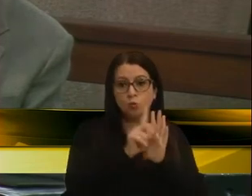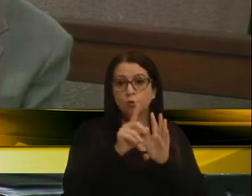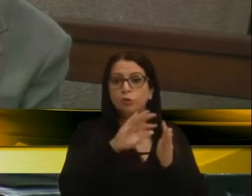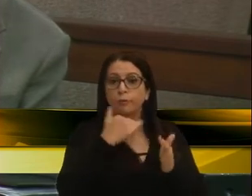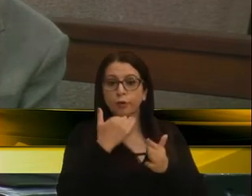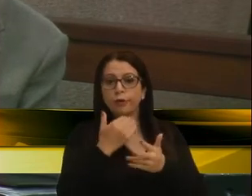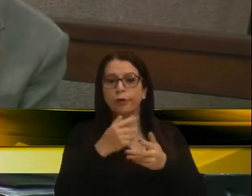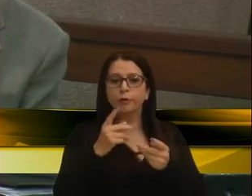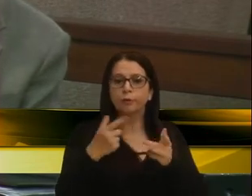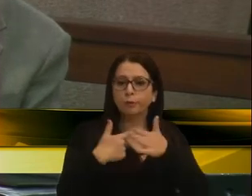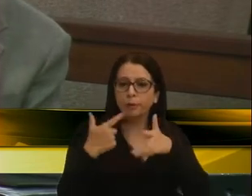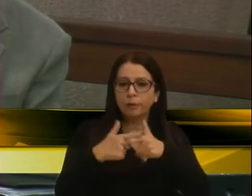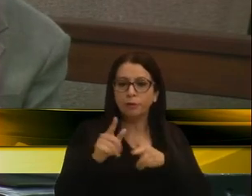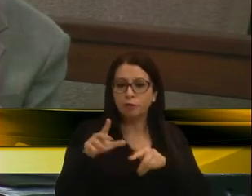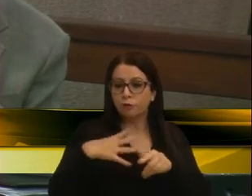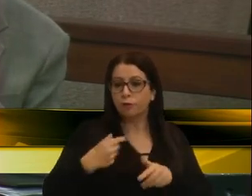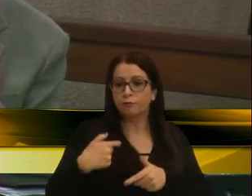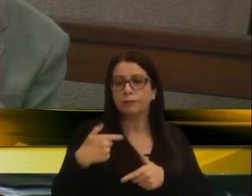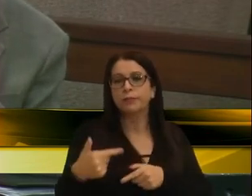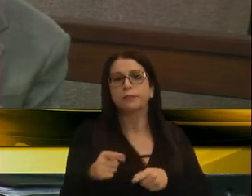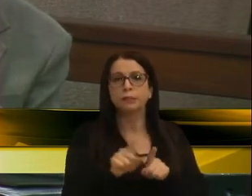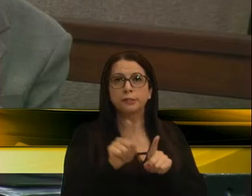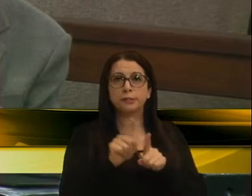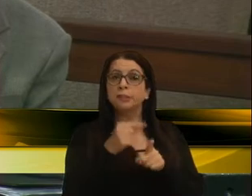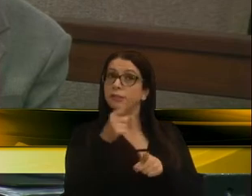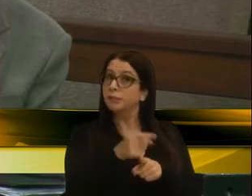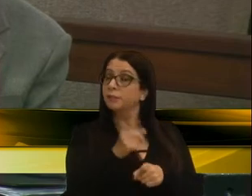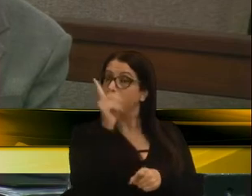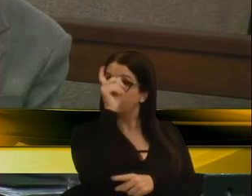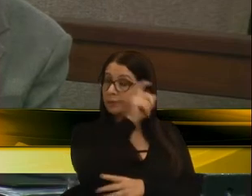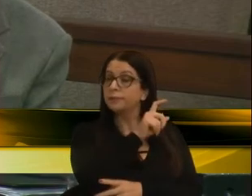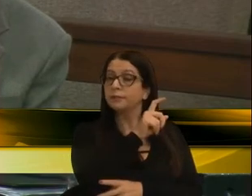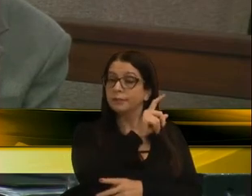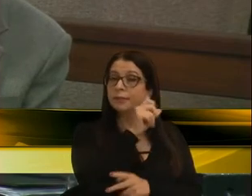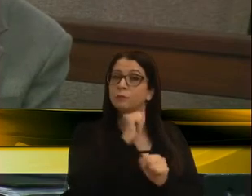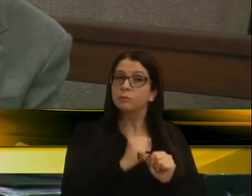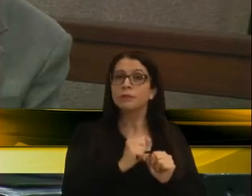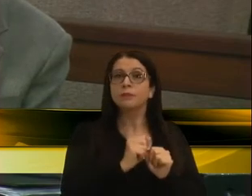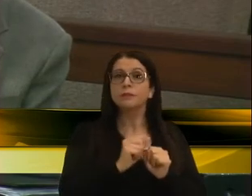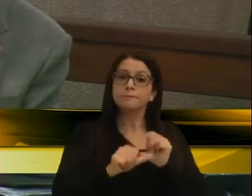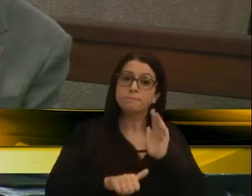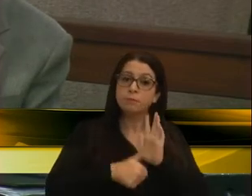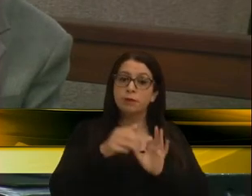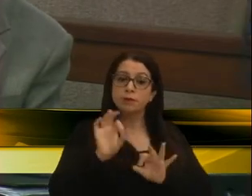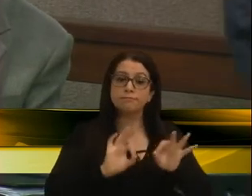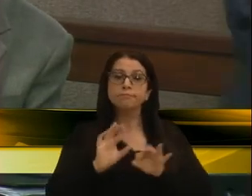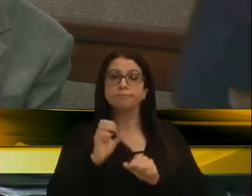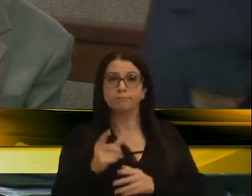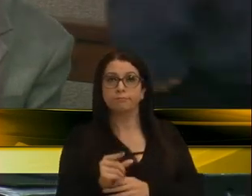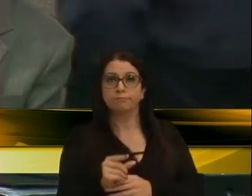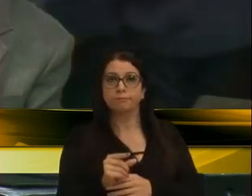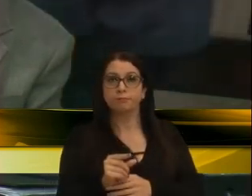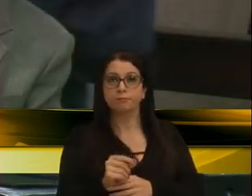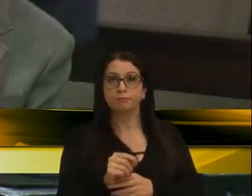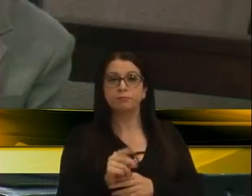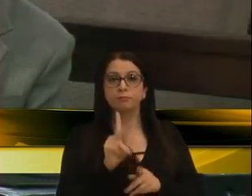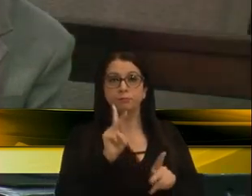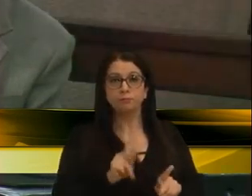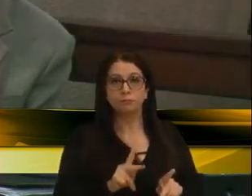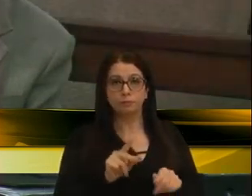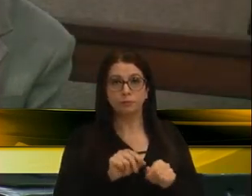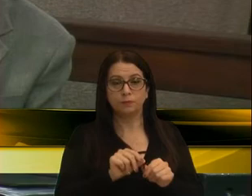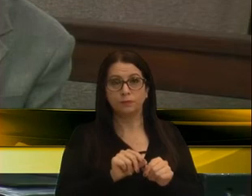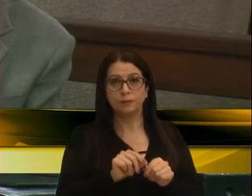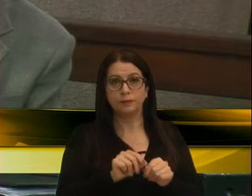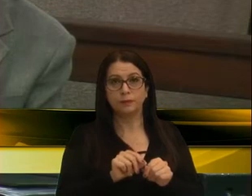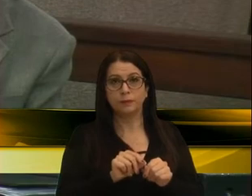que faliram. Então, é muito difícil. Eu acho que talvez pudesse se aprimorar um pouco, que o contribuinte